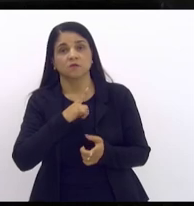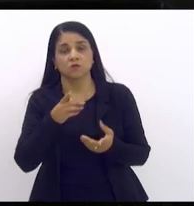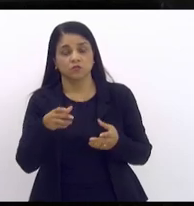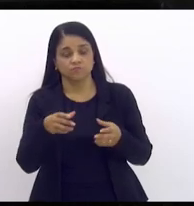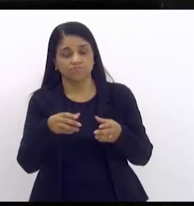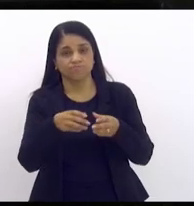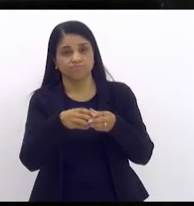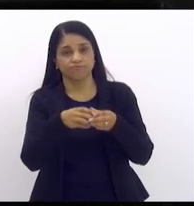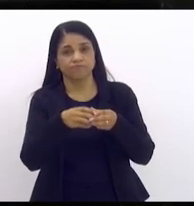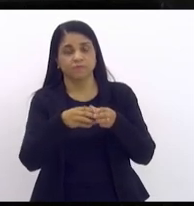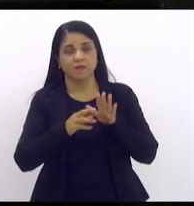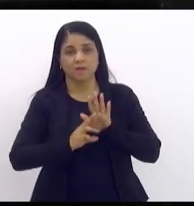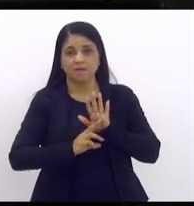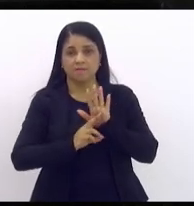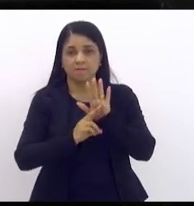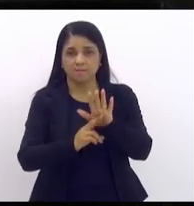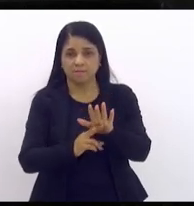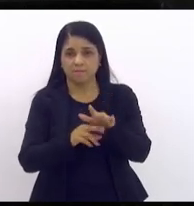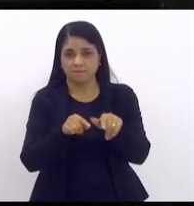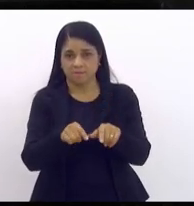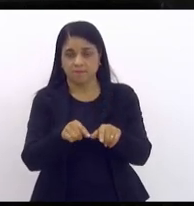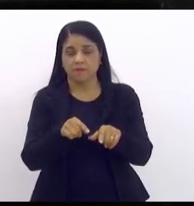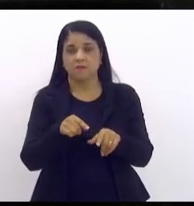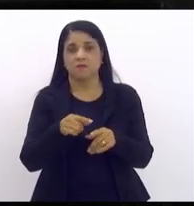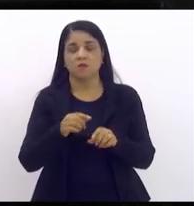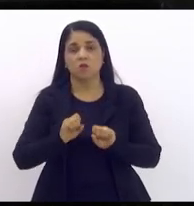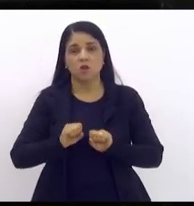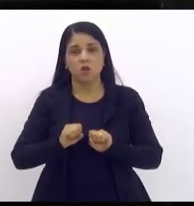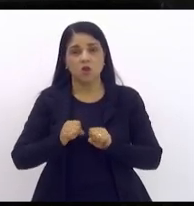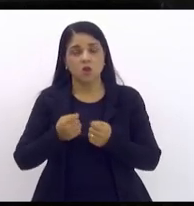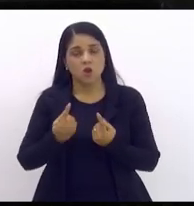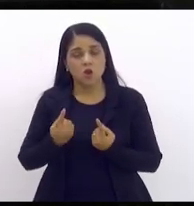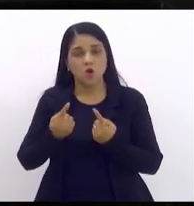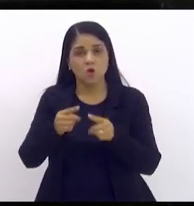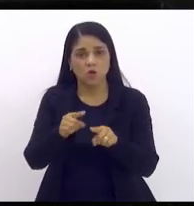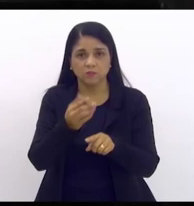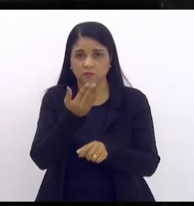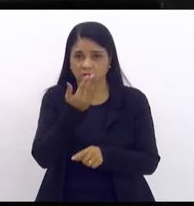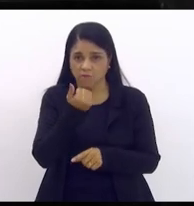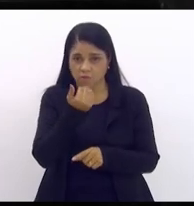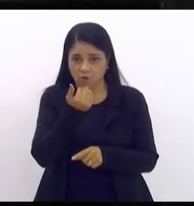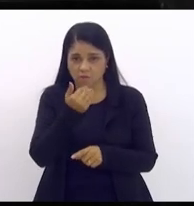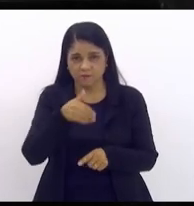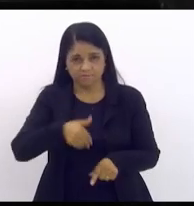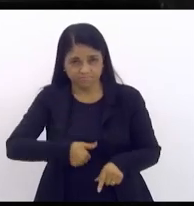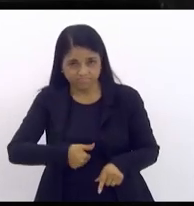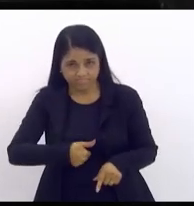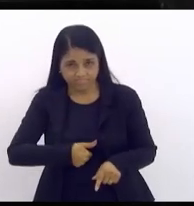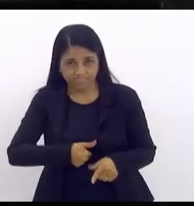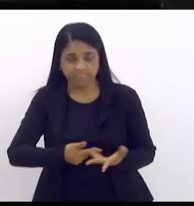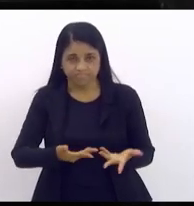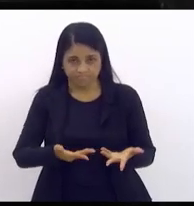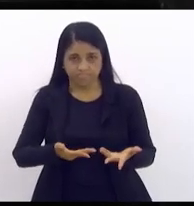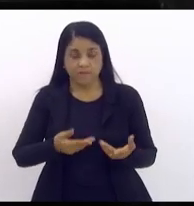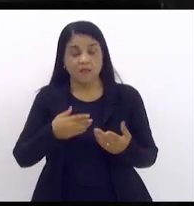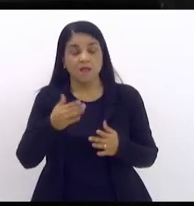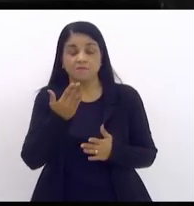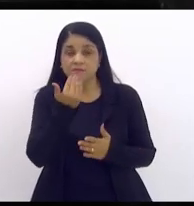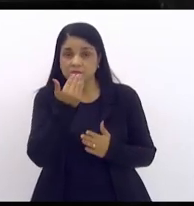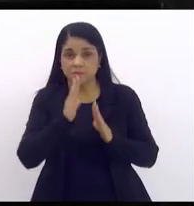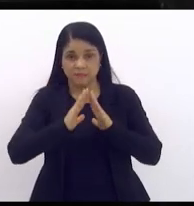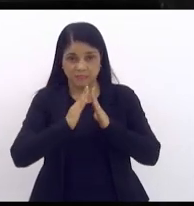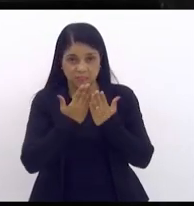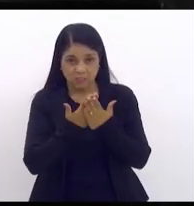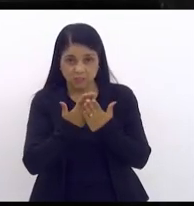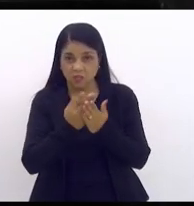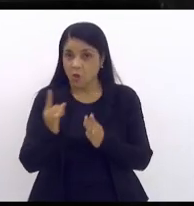Frente Parlamentar de Combate à Fome, entendendo que a alimentação nas escolas, às vezes, é a única alimentação